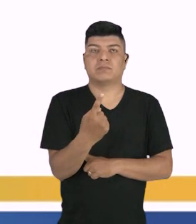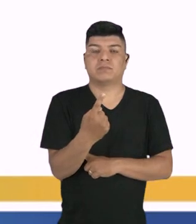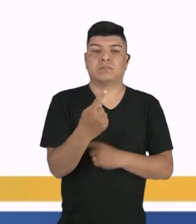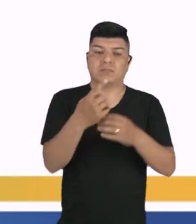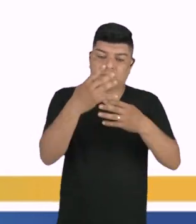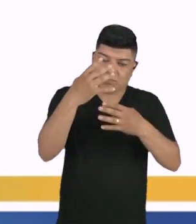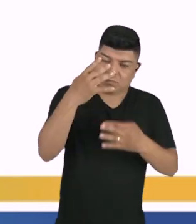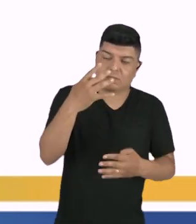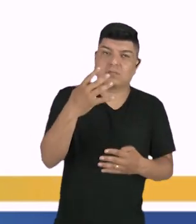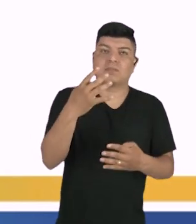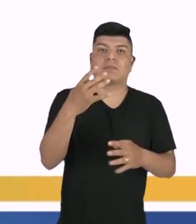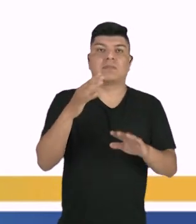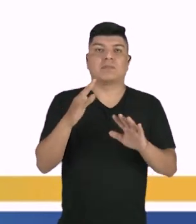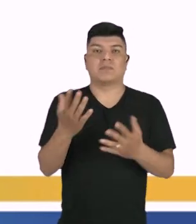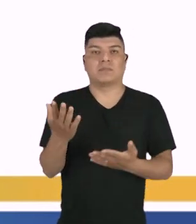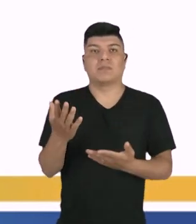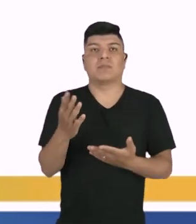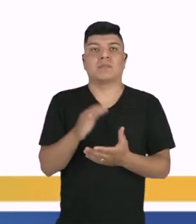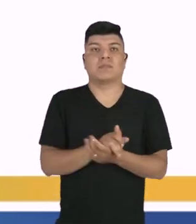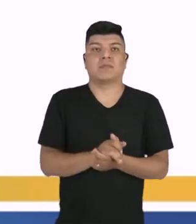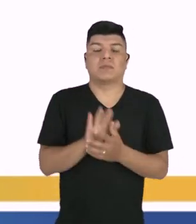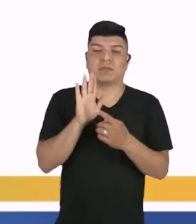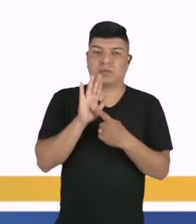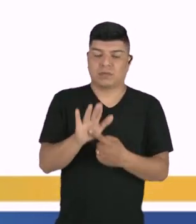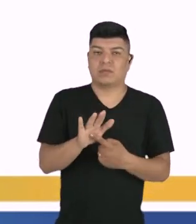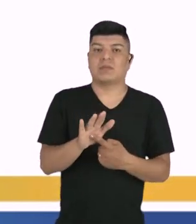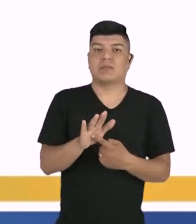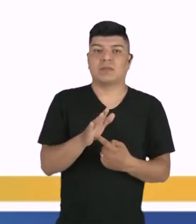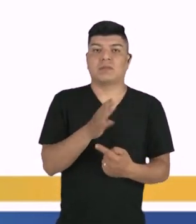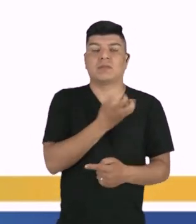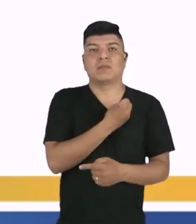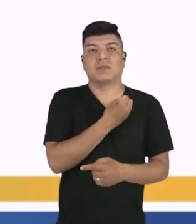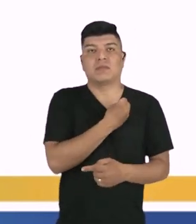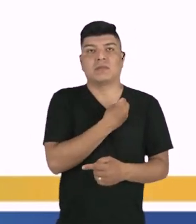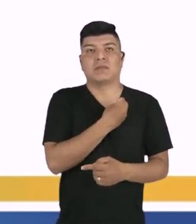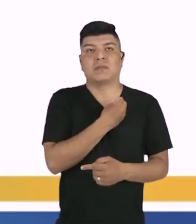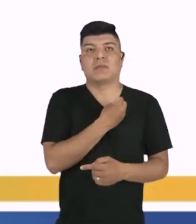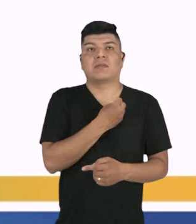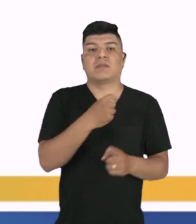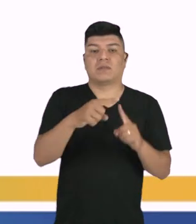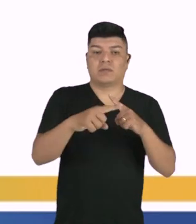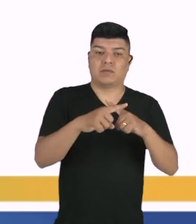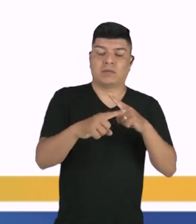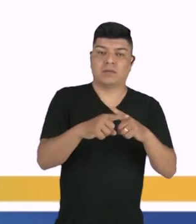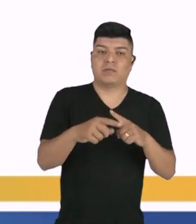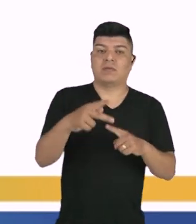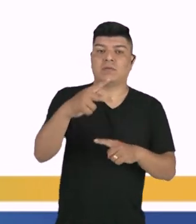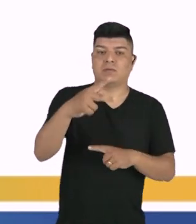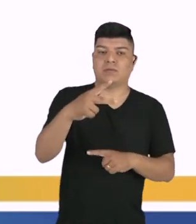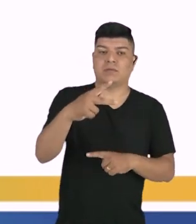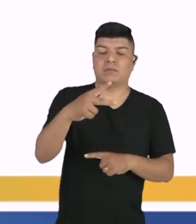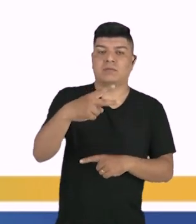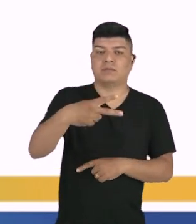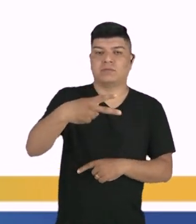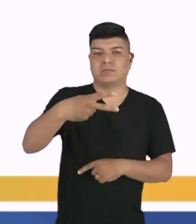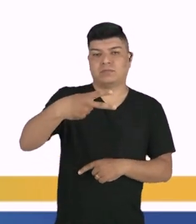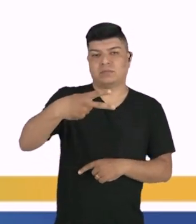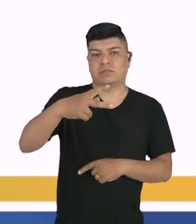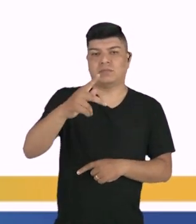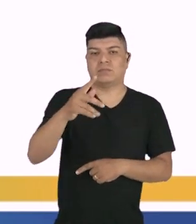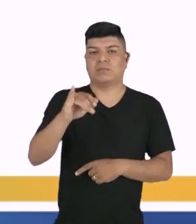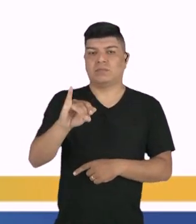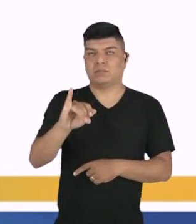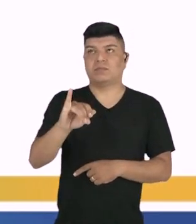maneira conveniente, de tal forma que aparecesse o número de voltas, ó, múltiplo de 2π, porque uma volta